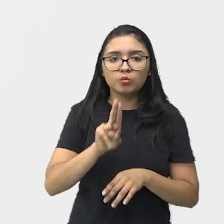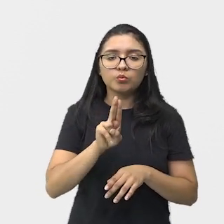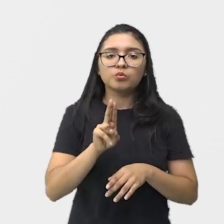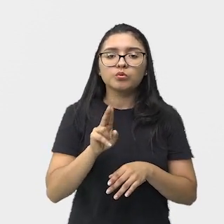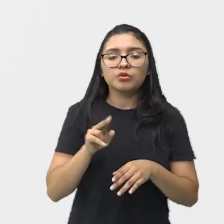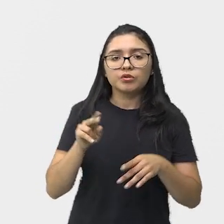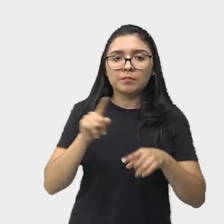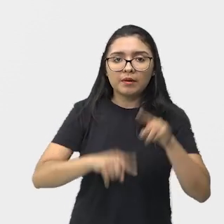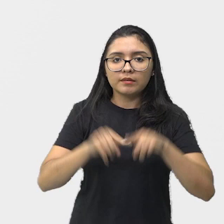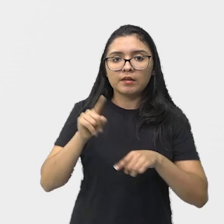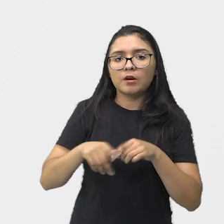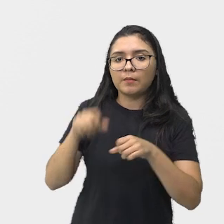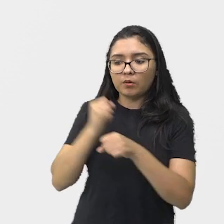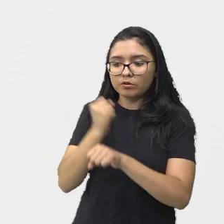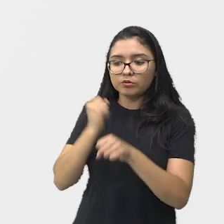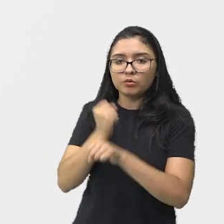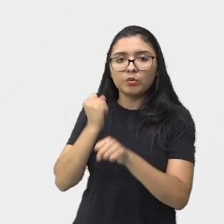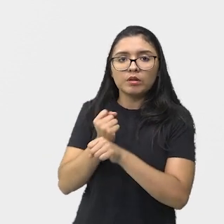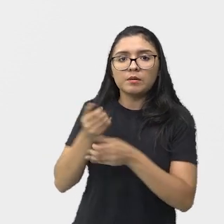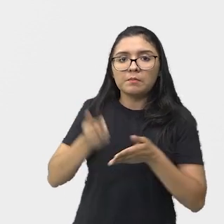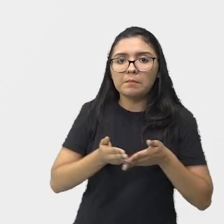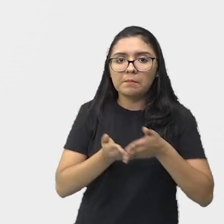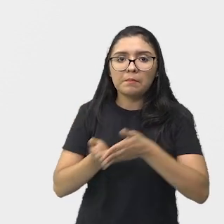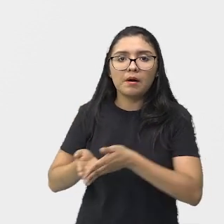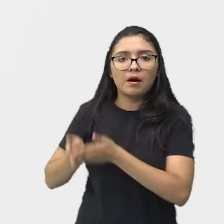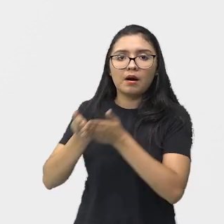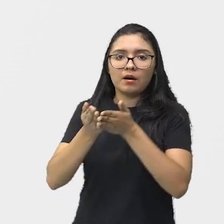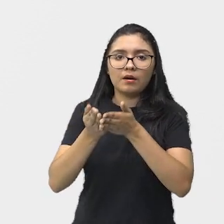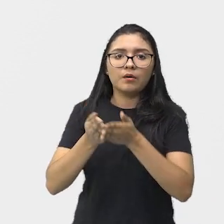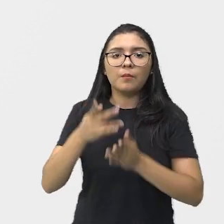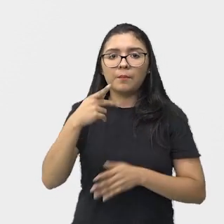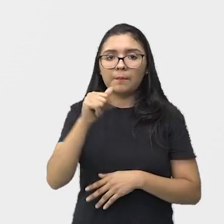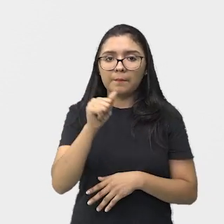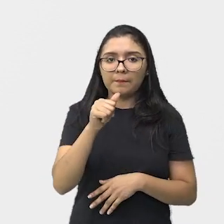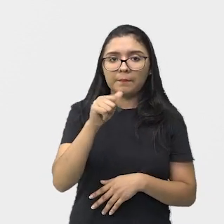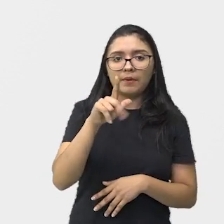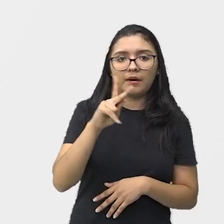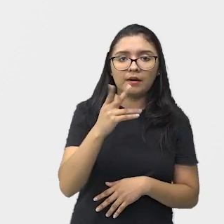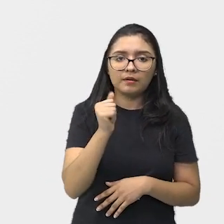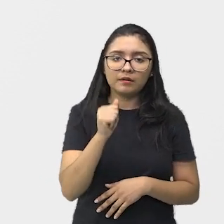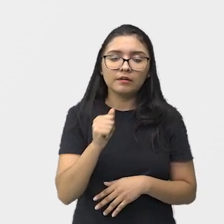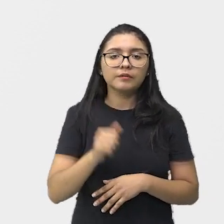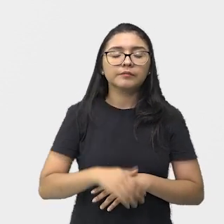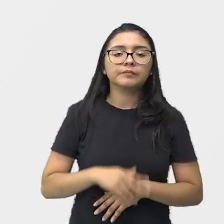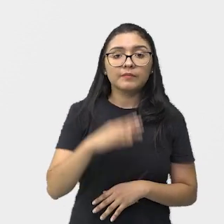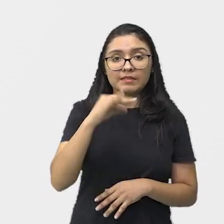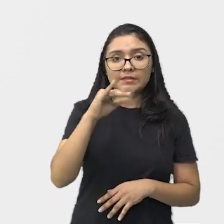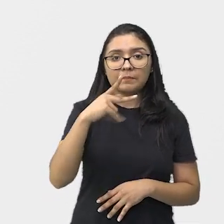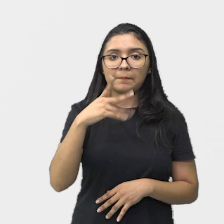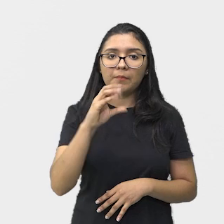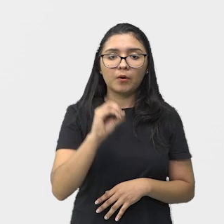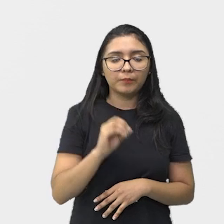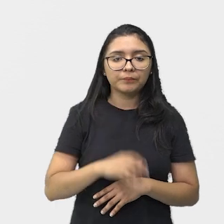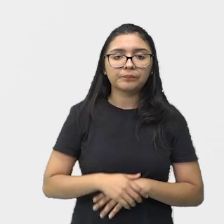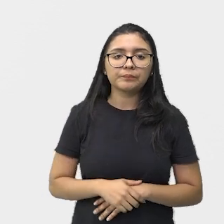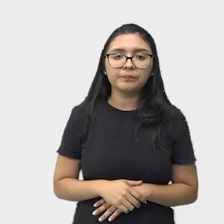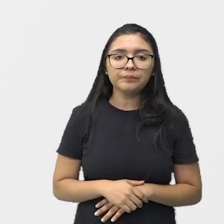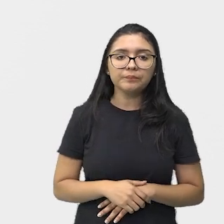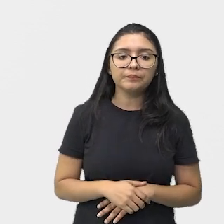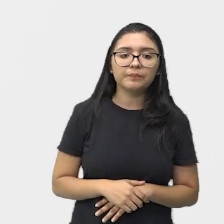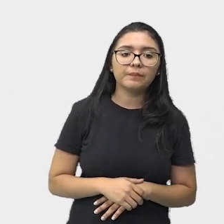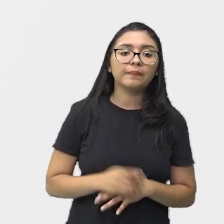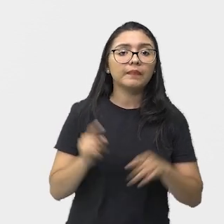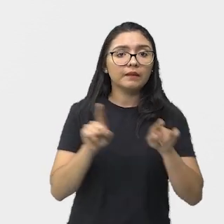construir barcos, produção de artefatos em palha e cipó. Aí, falando dos nossos irmãos indígenas,